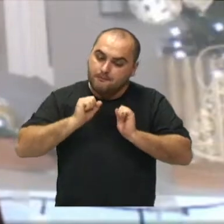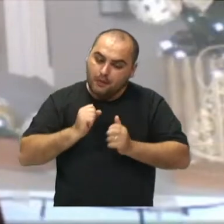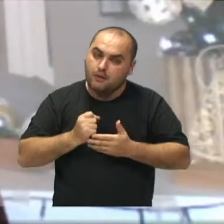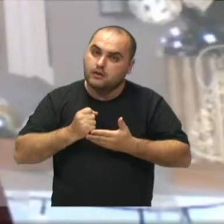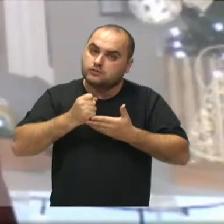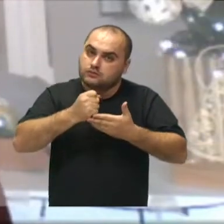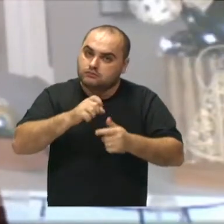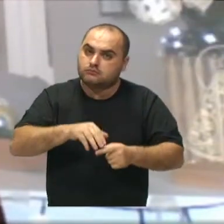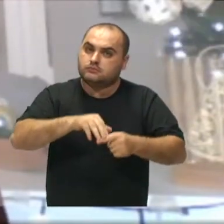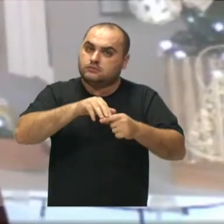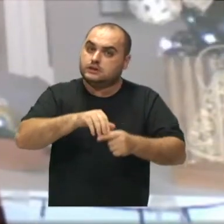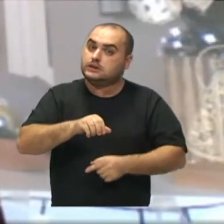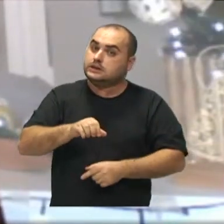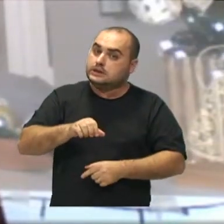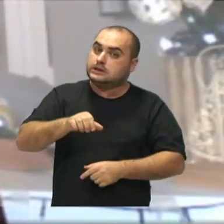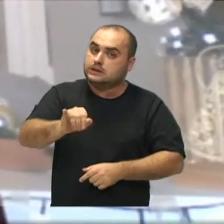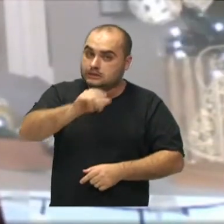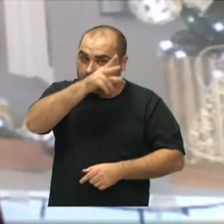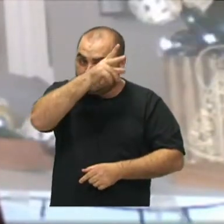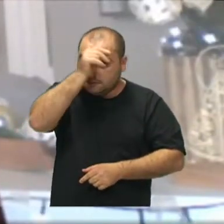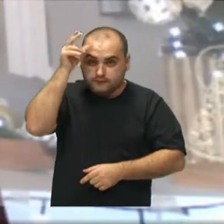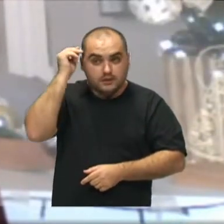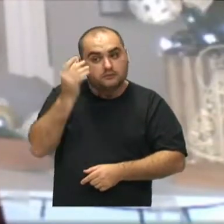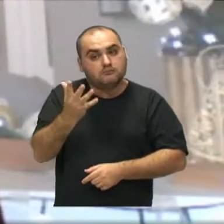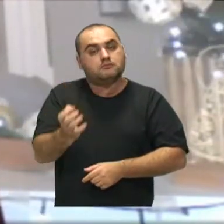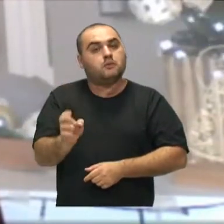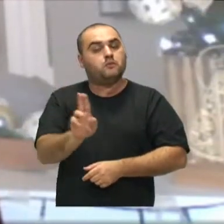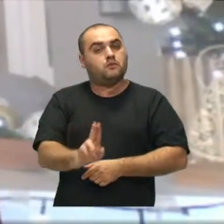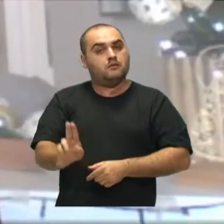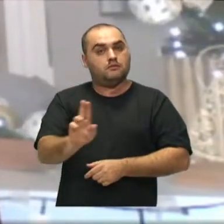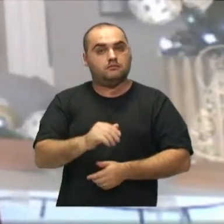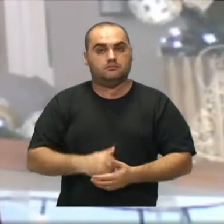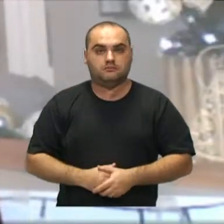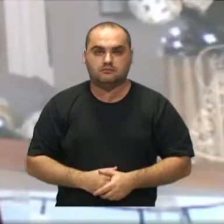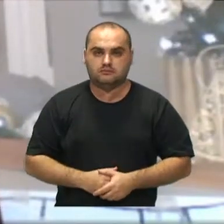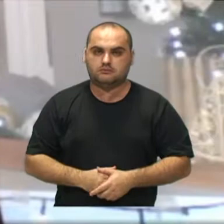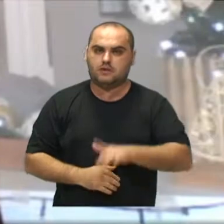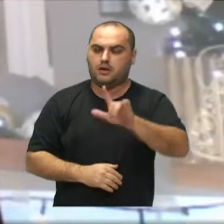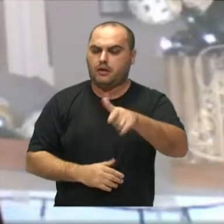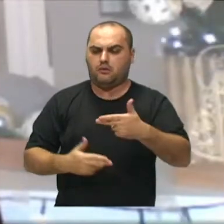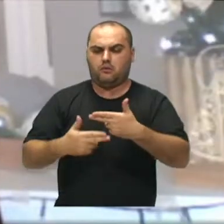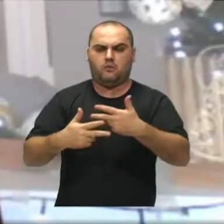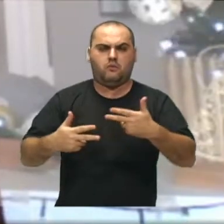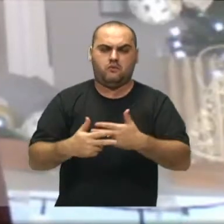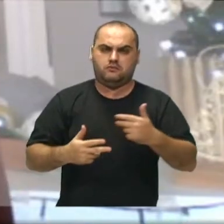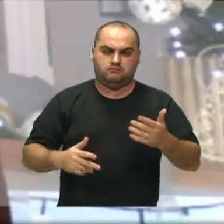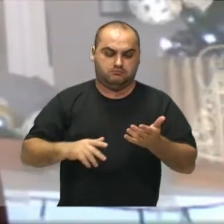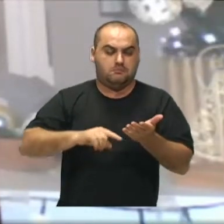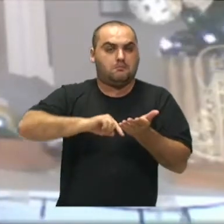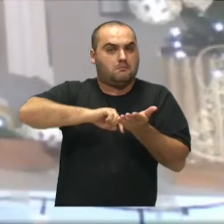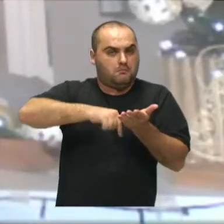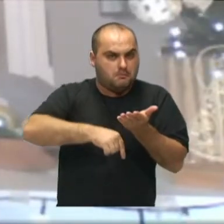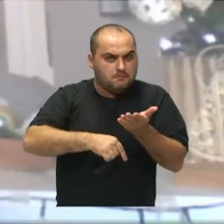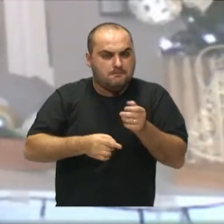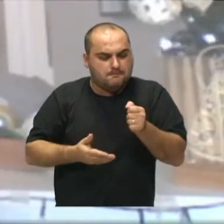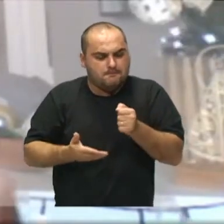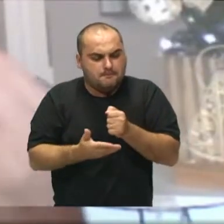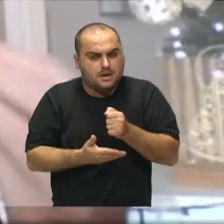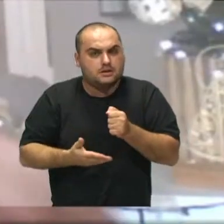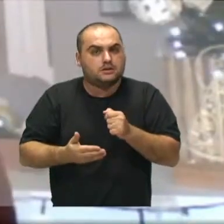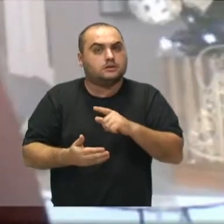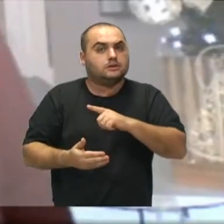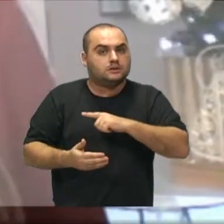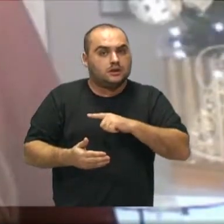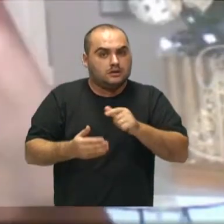município, caso o seu prefeito queira aplicar, né? E são coisas fundamentadas, como eu falei antes,